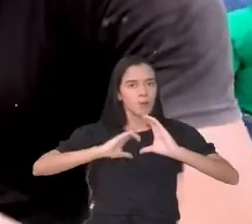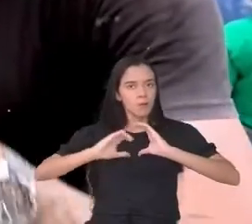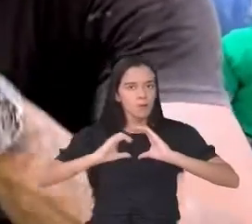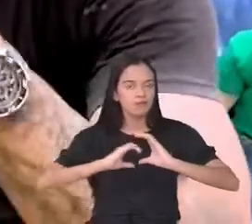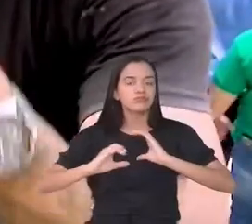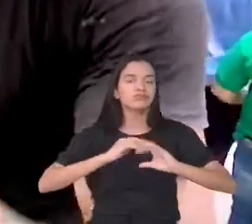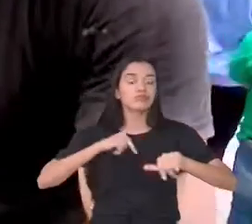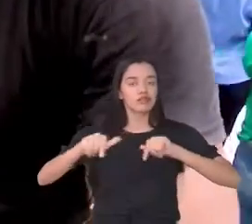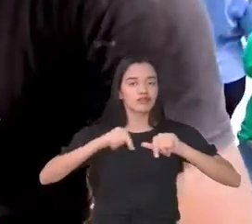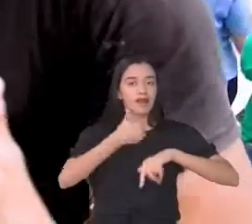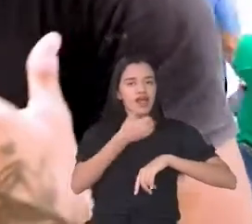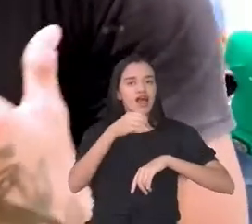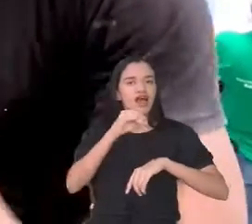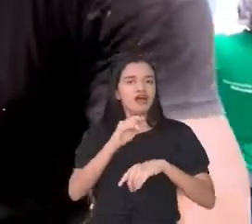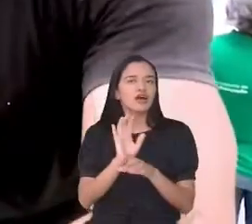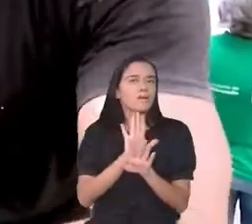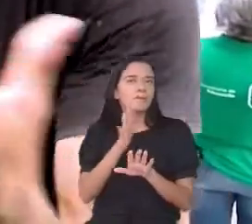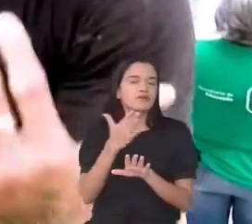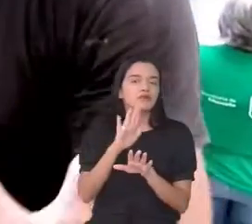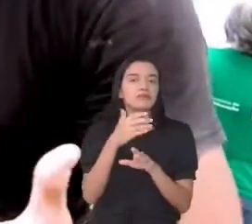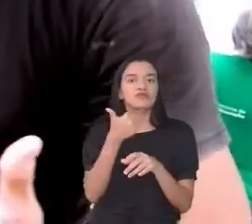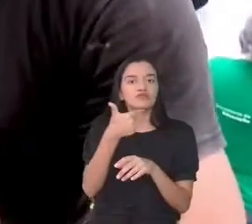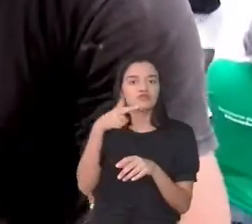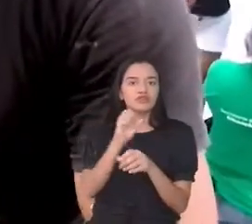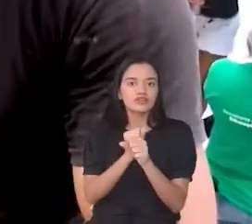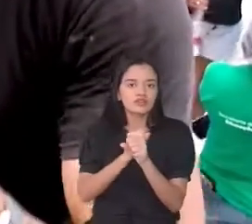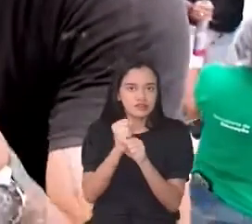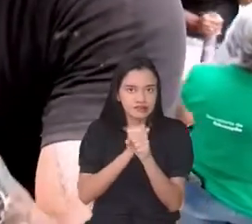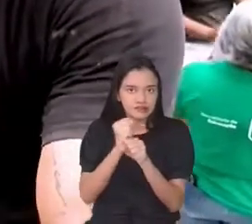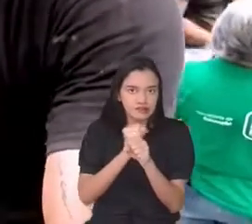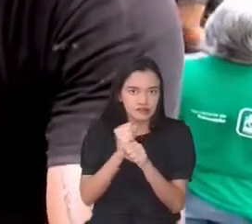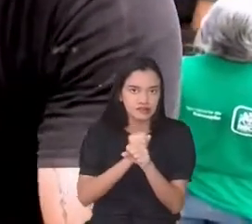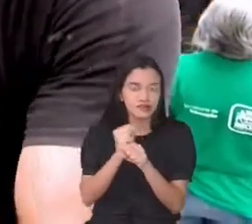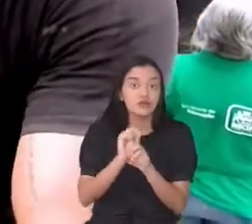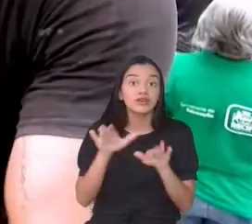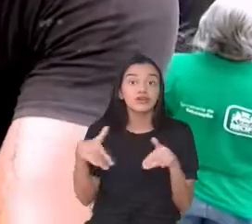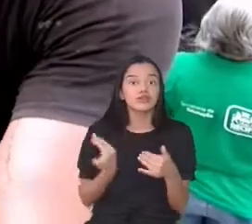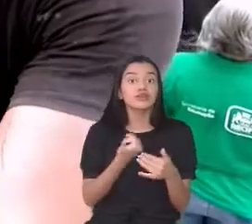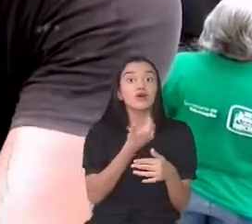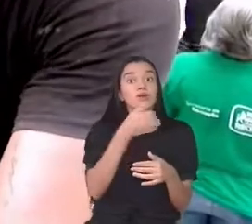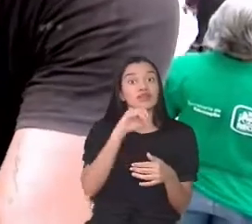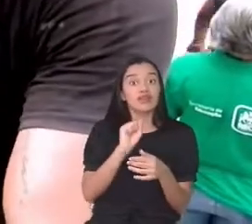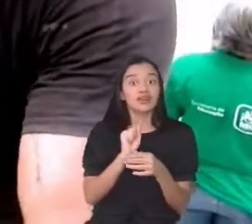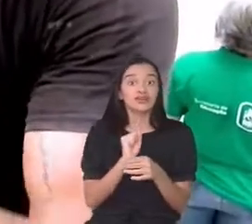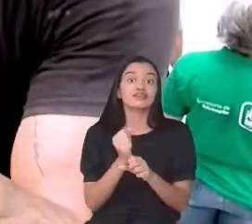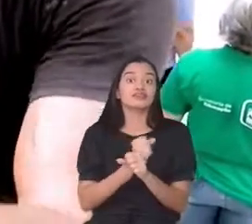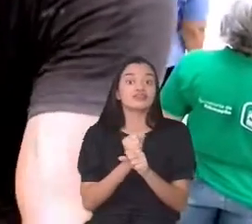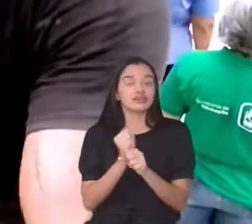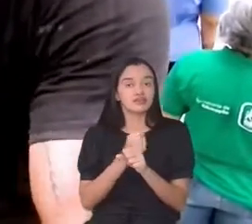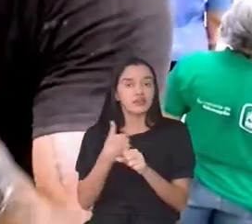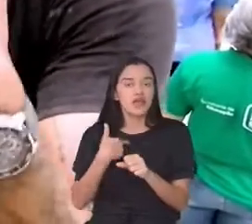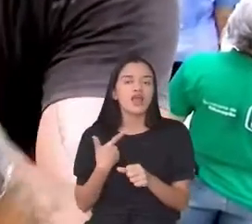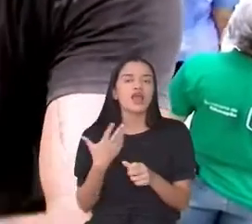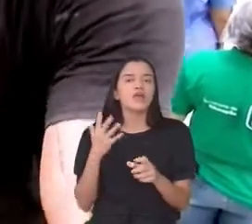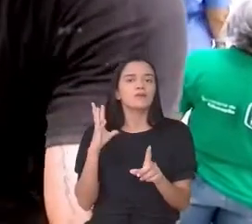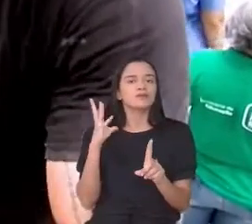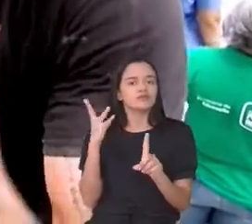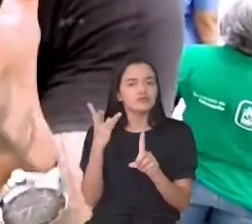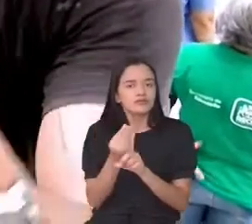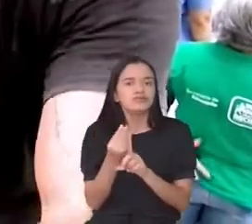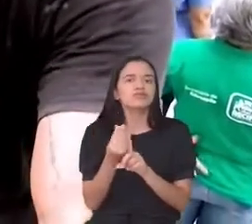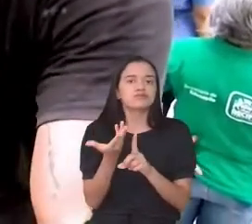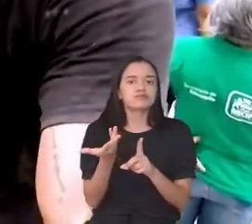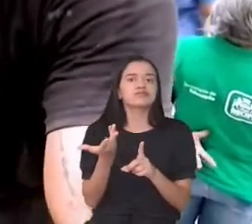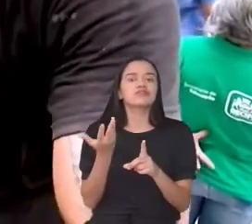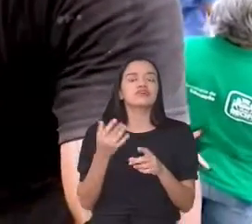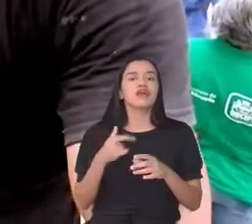anos e eu estava numa fase da minha vida, há cerca de 10 anos, que eu sentia que eu podia fazer muito mais com a minha arte, com o meu talento, com a